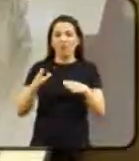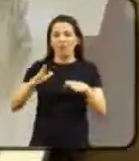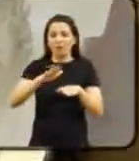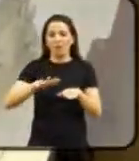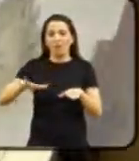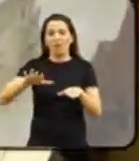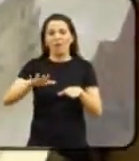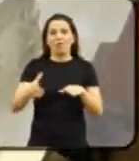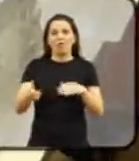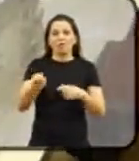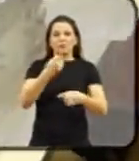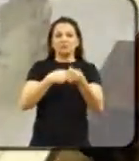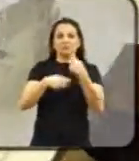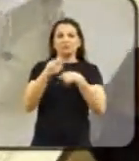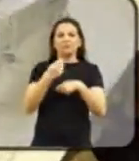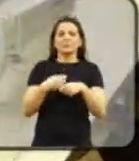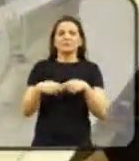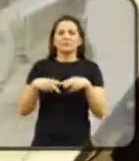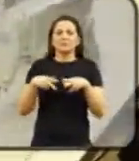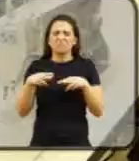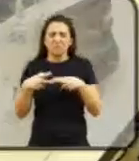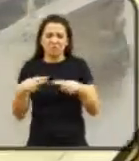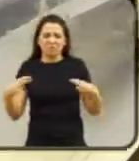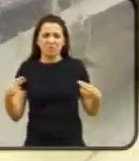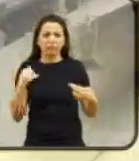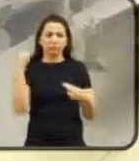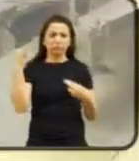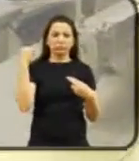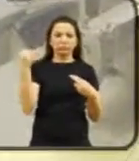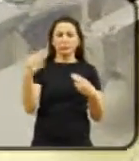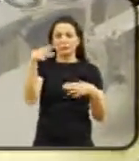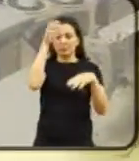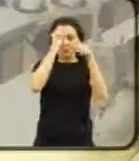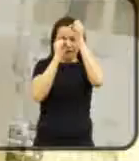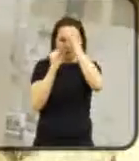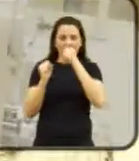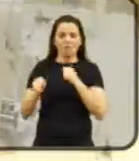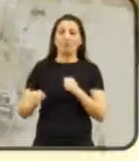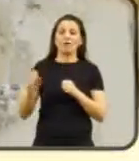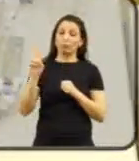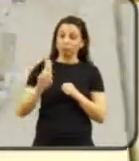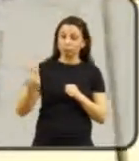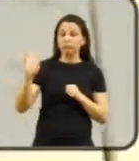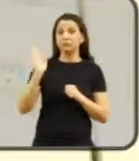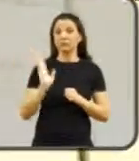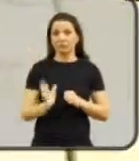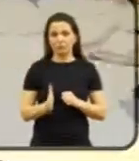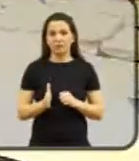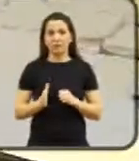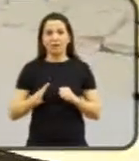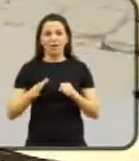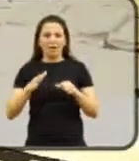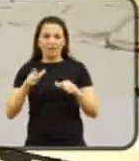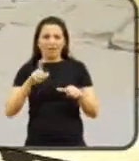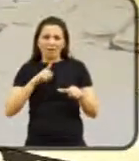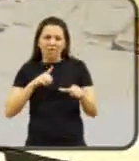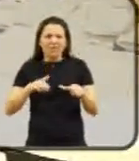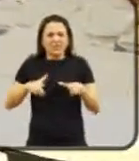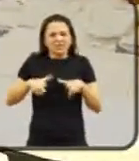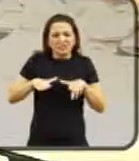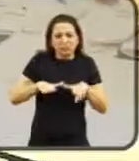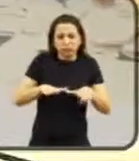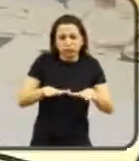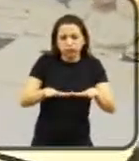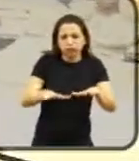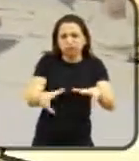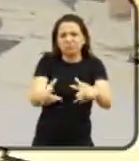Os equipamentos necessários para o aprendizado já estão em pleno funcionamento. É uma estrutura com máquinas e com um material